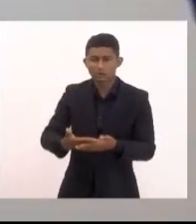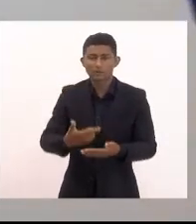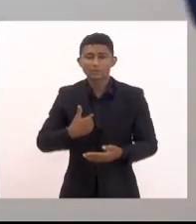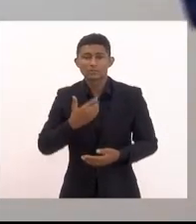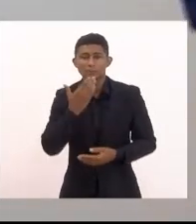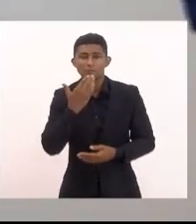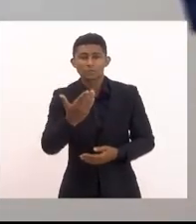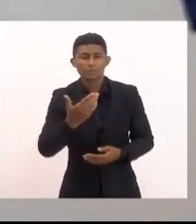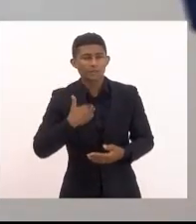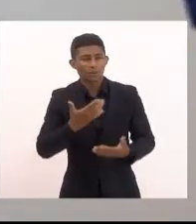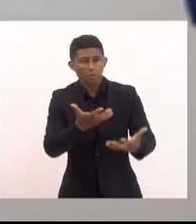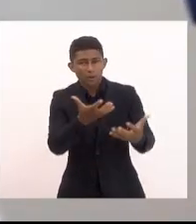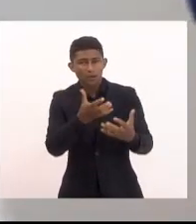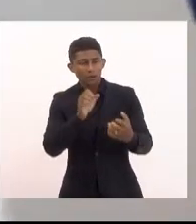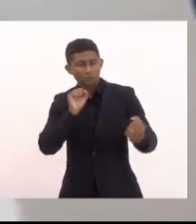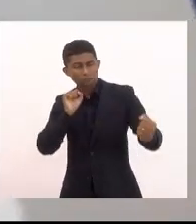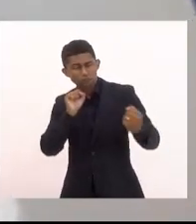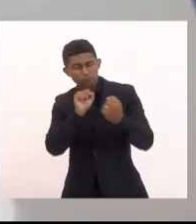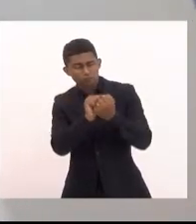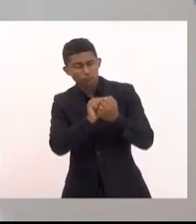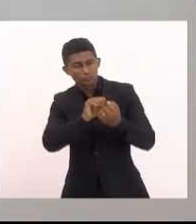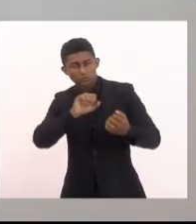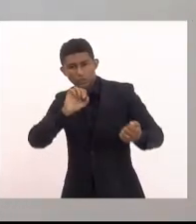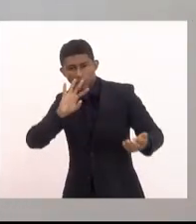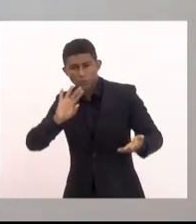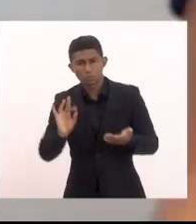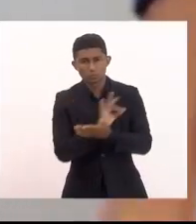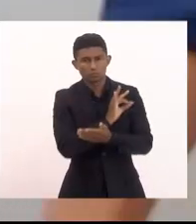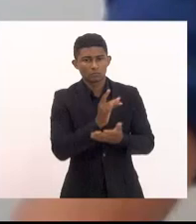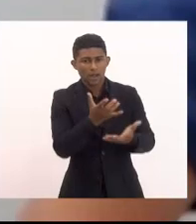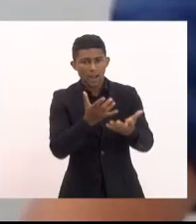a autoria do coprojeto.